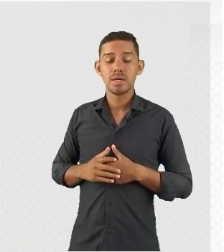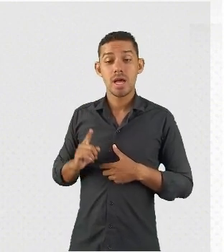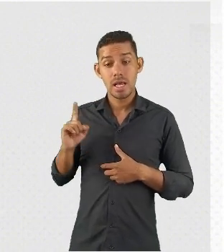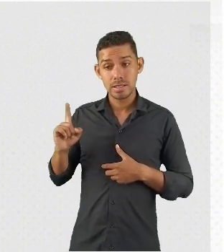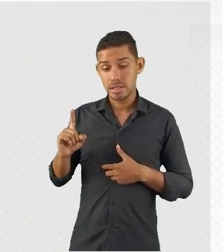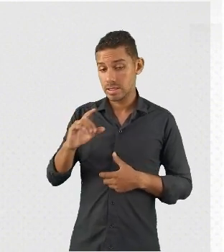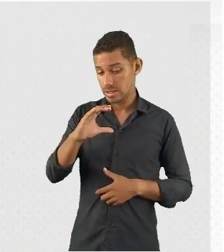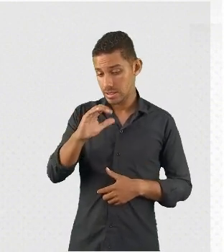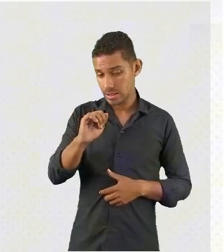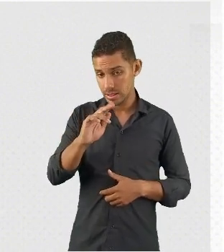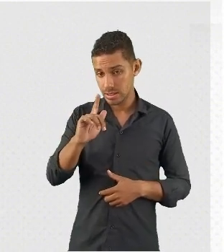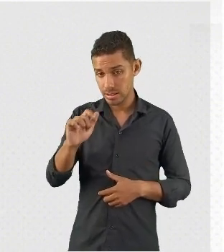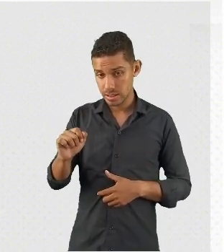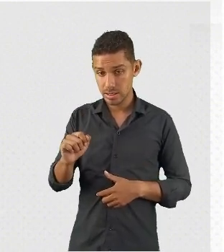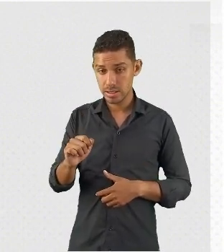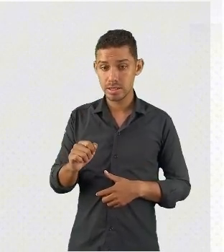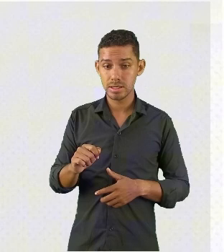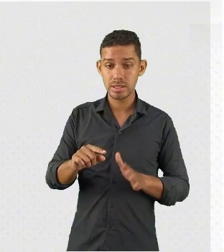do indutor